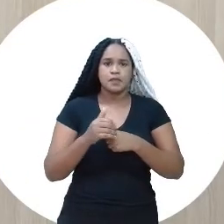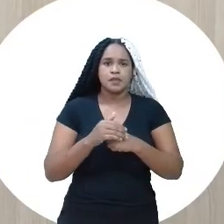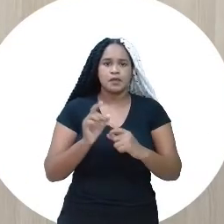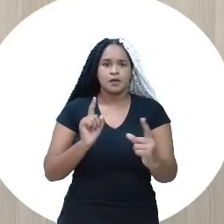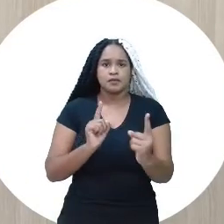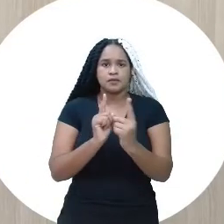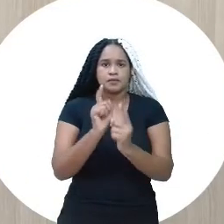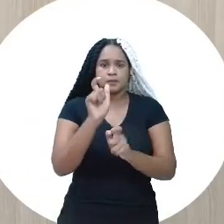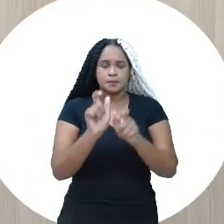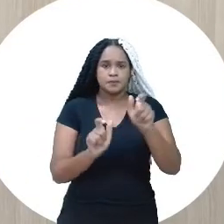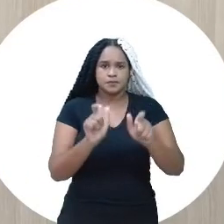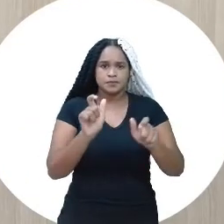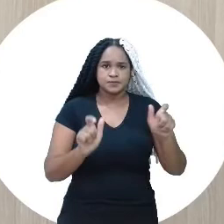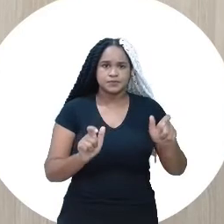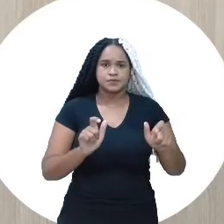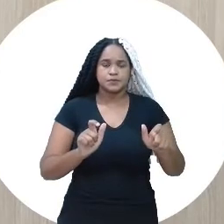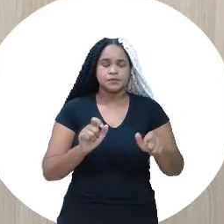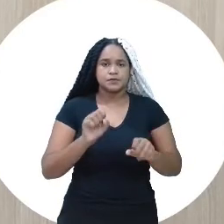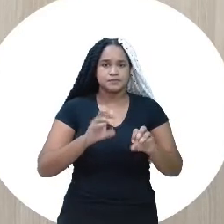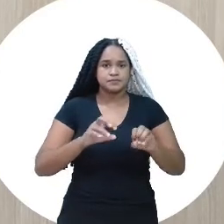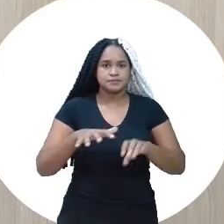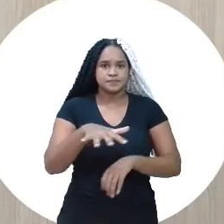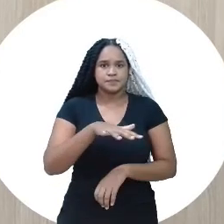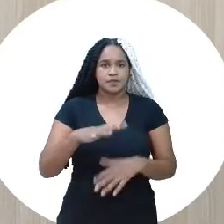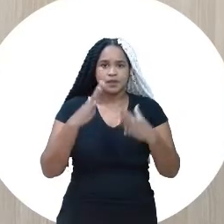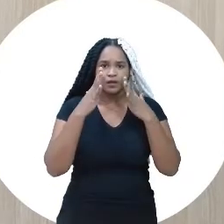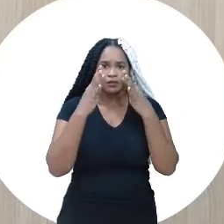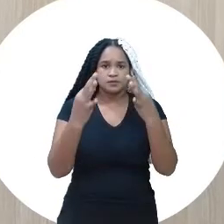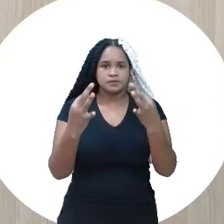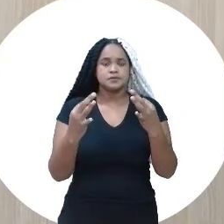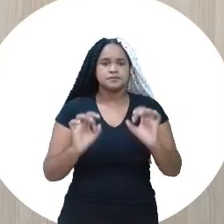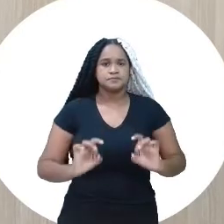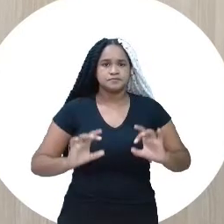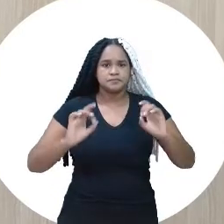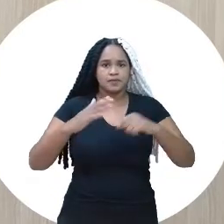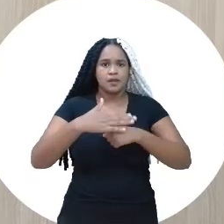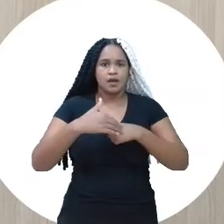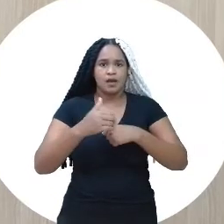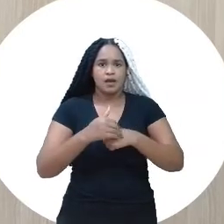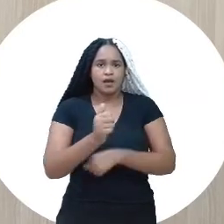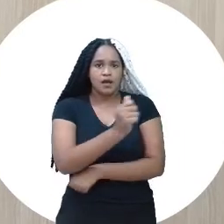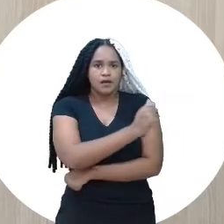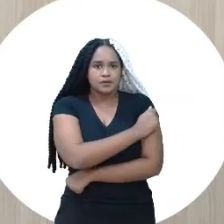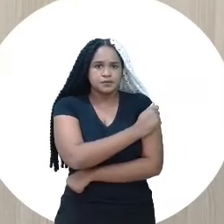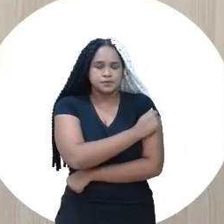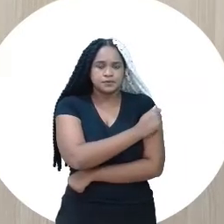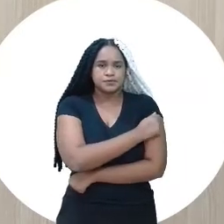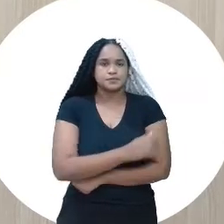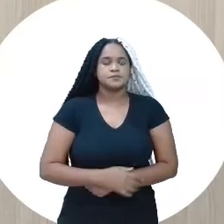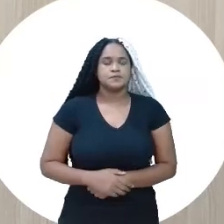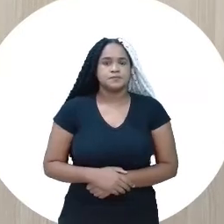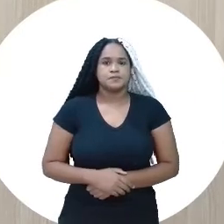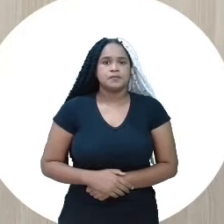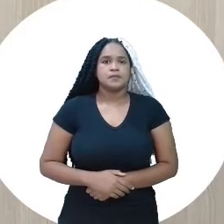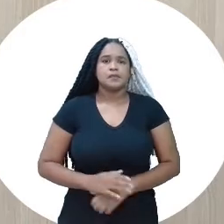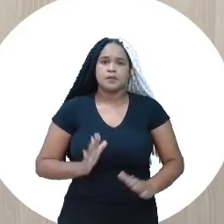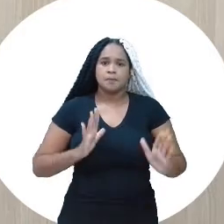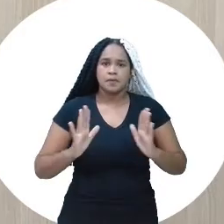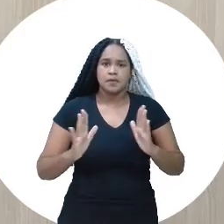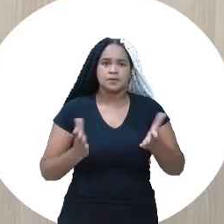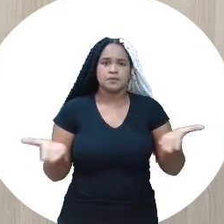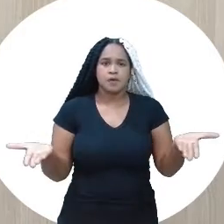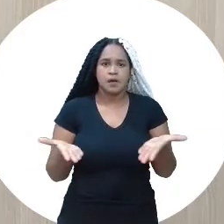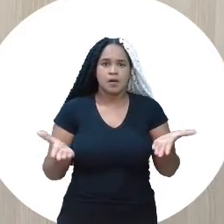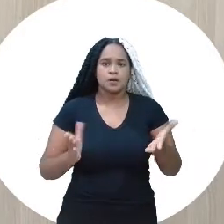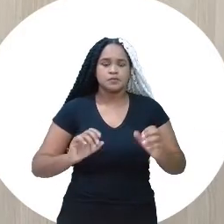educação. Uma atenção muito especial e um carinho com todos os nossos estudantes. Que este momento seja um momento de